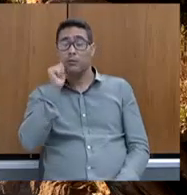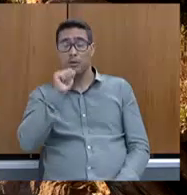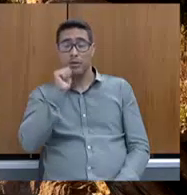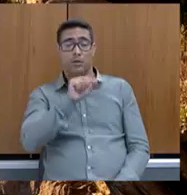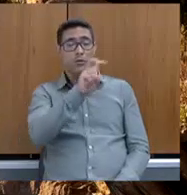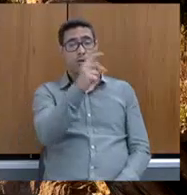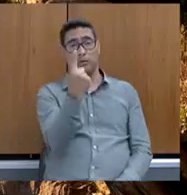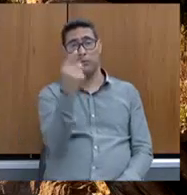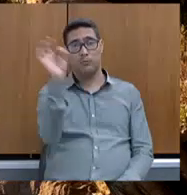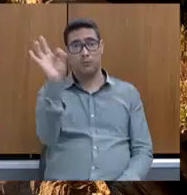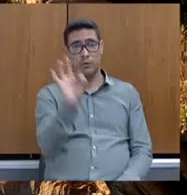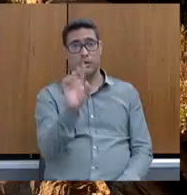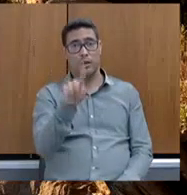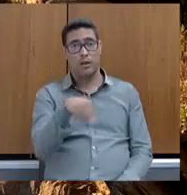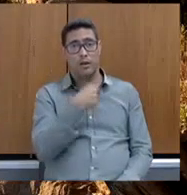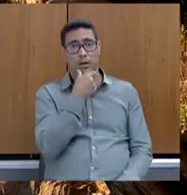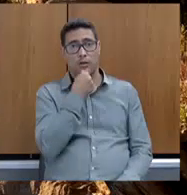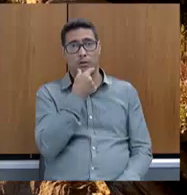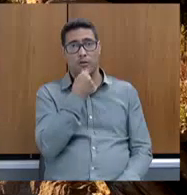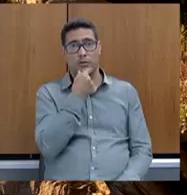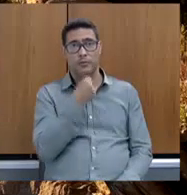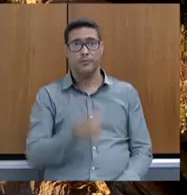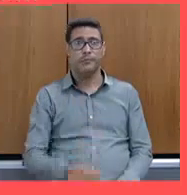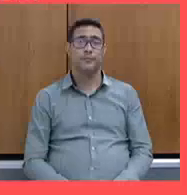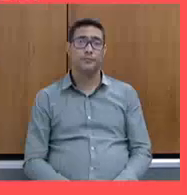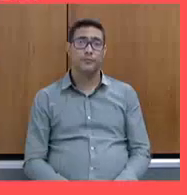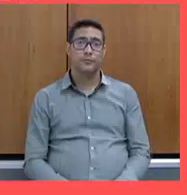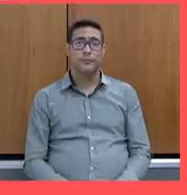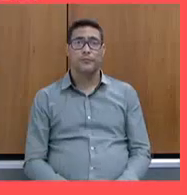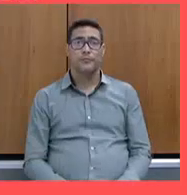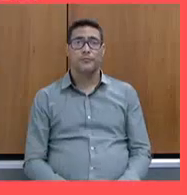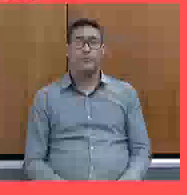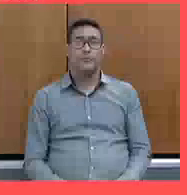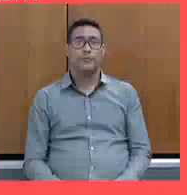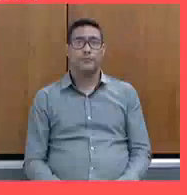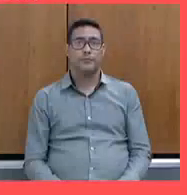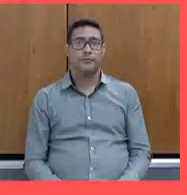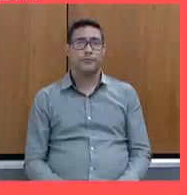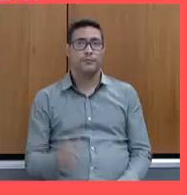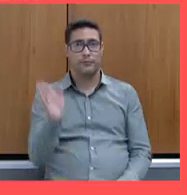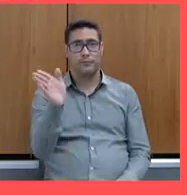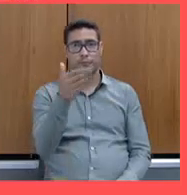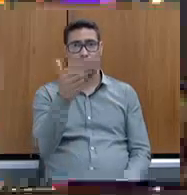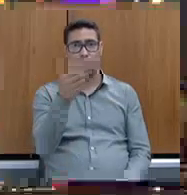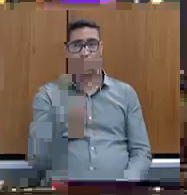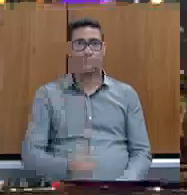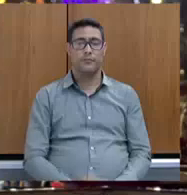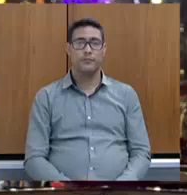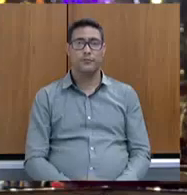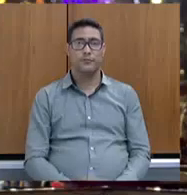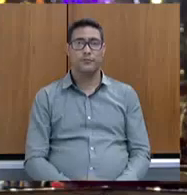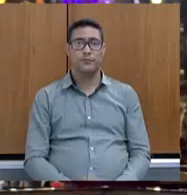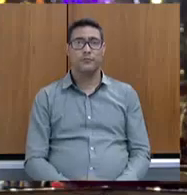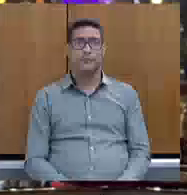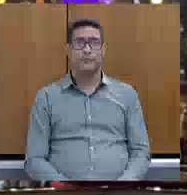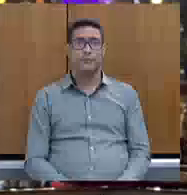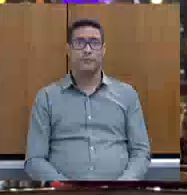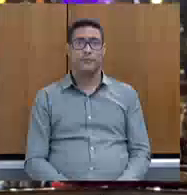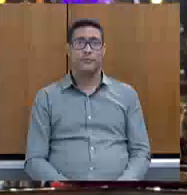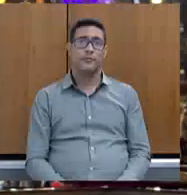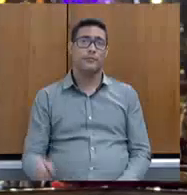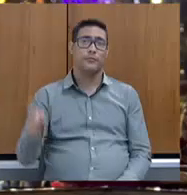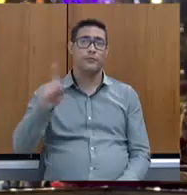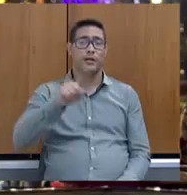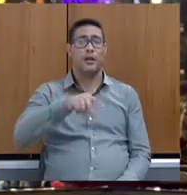homens é muito interessante isso pode passar pode passar Natal da